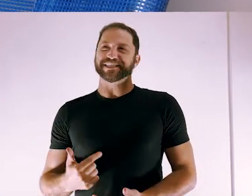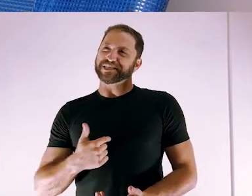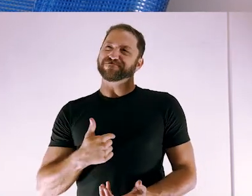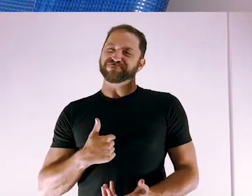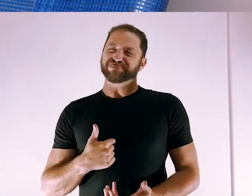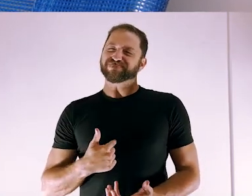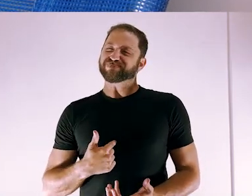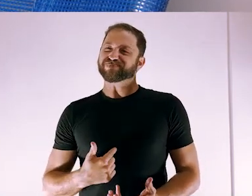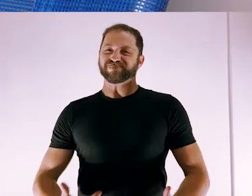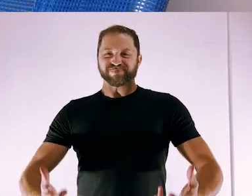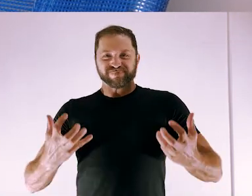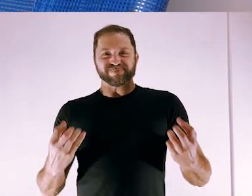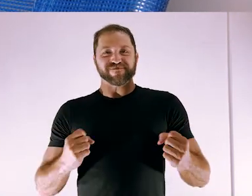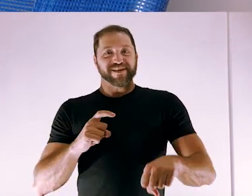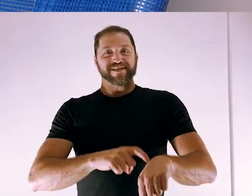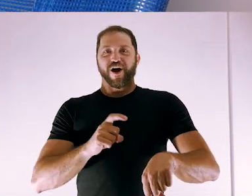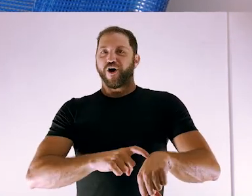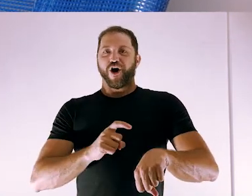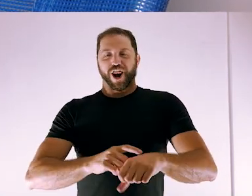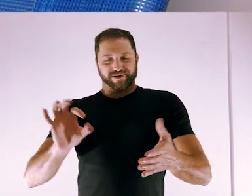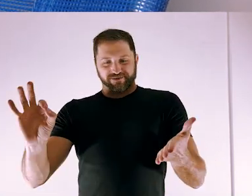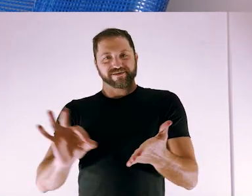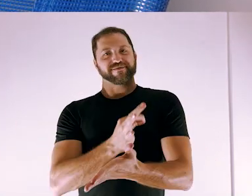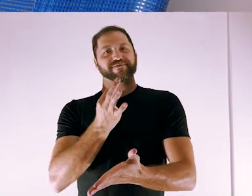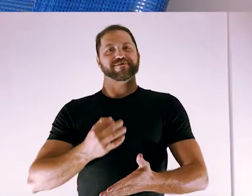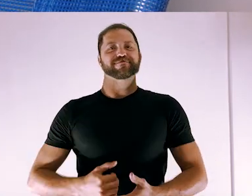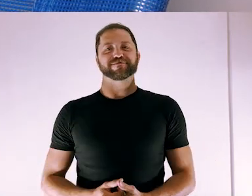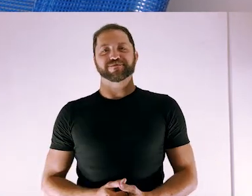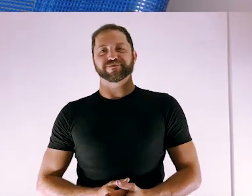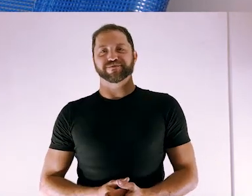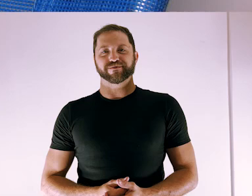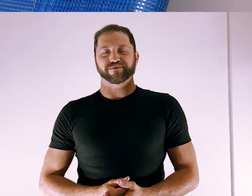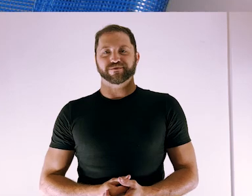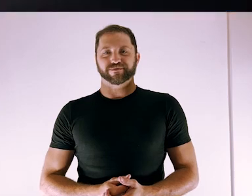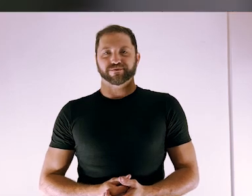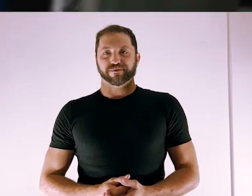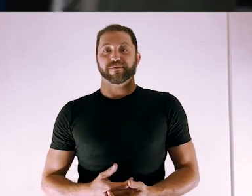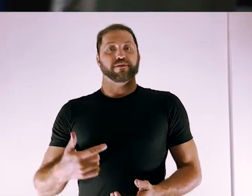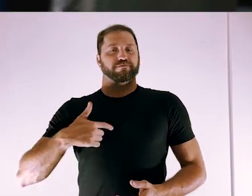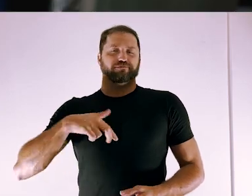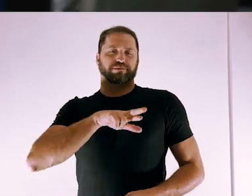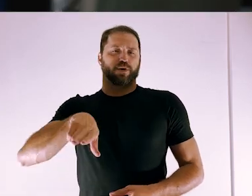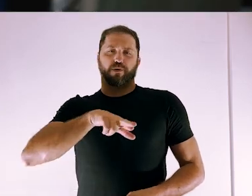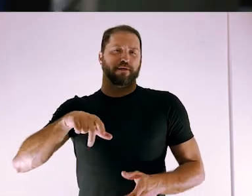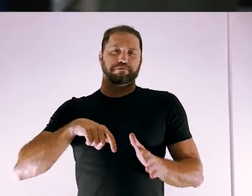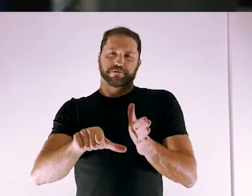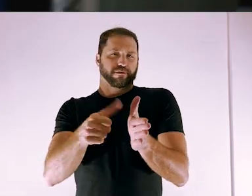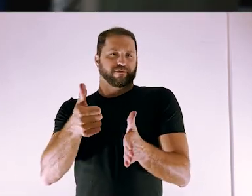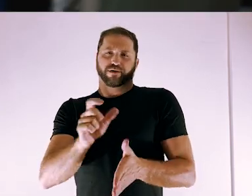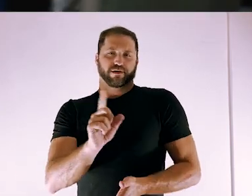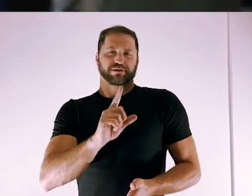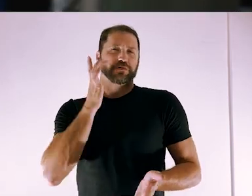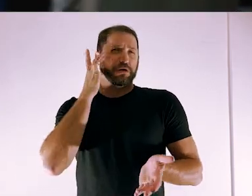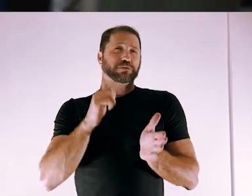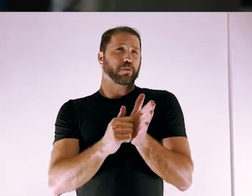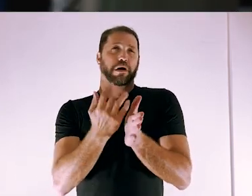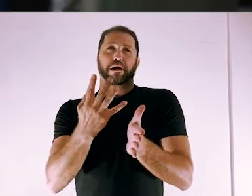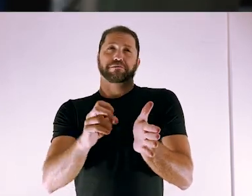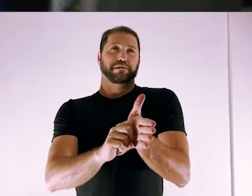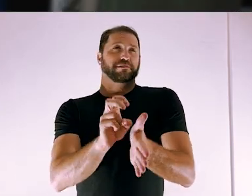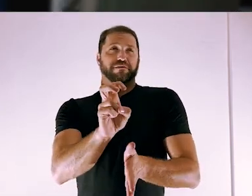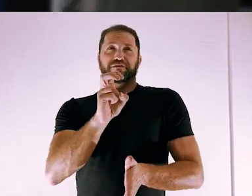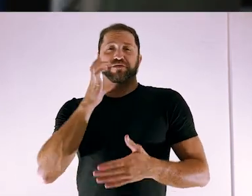tão especial. Então, eu logo já me inscrevi. Não é a minha primeira vez, eu acredito que já seja